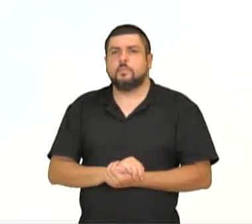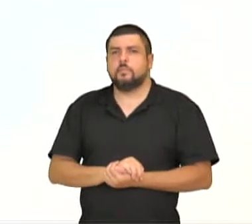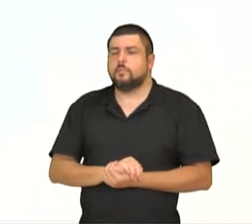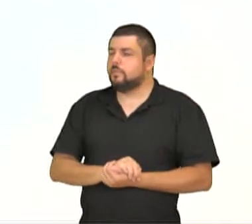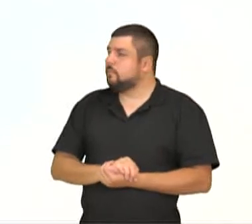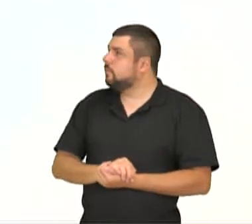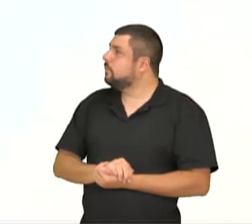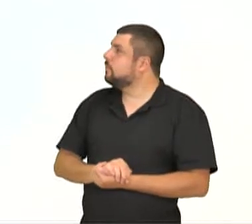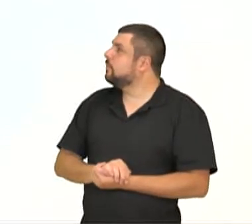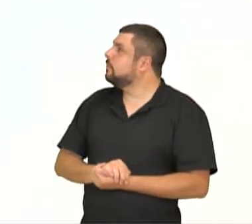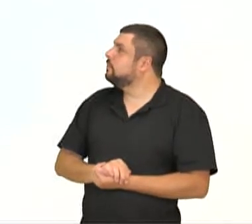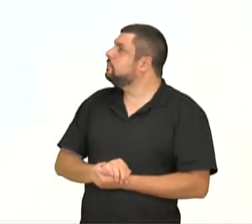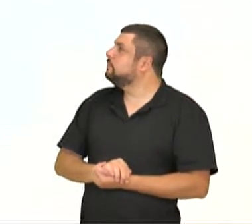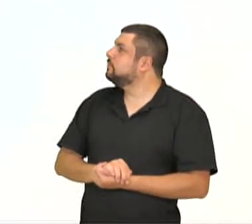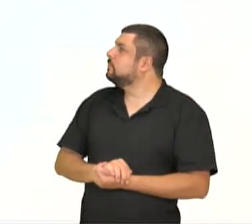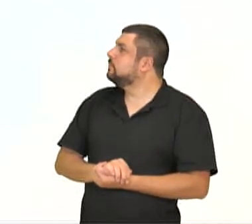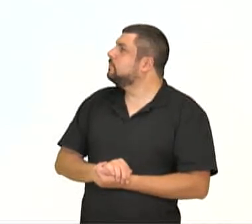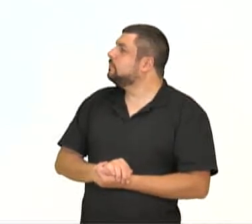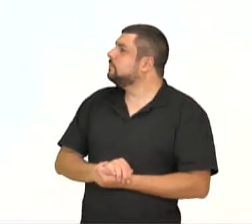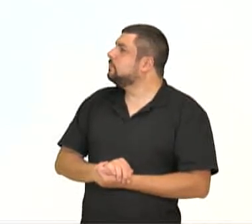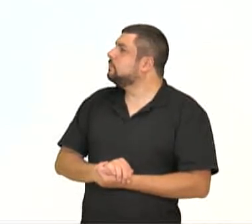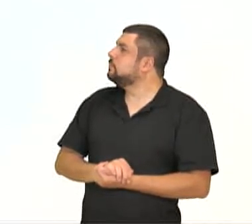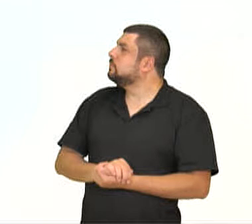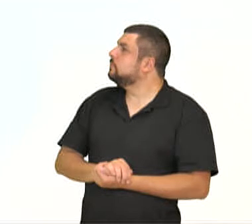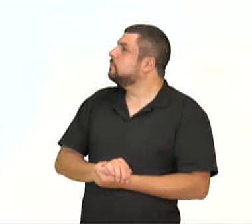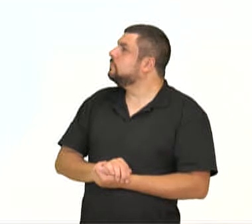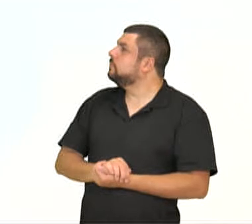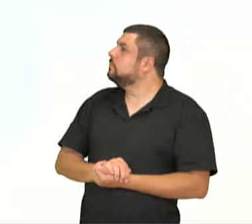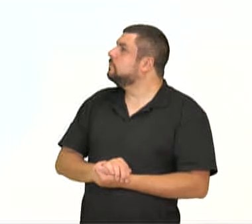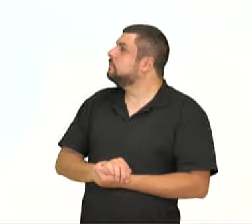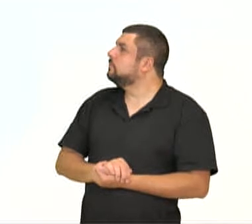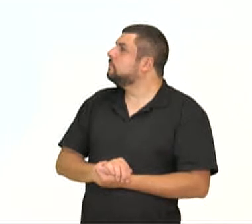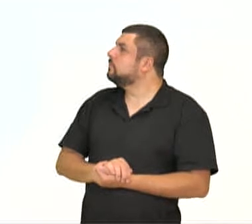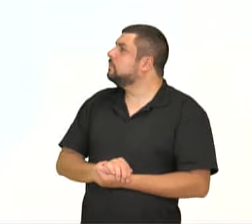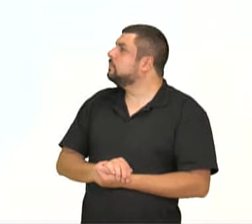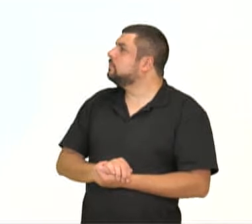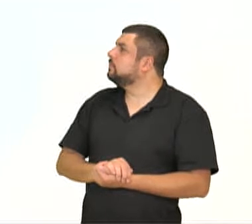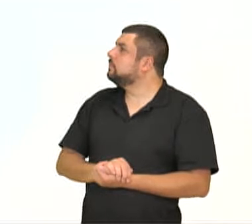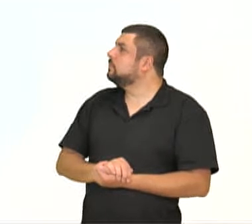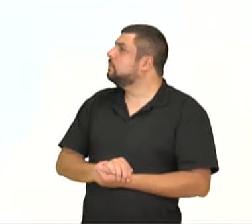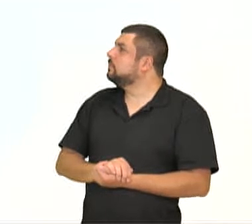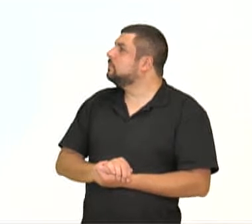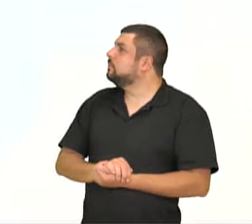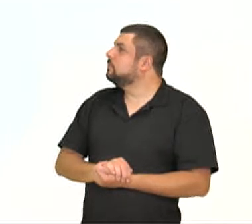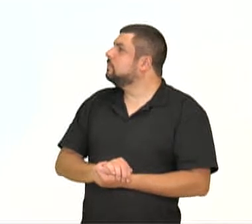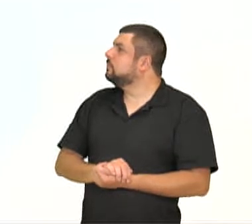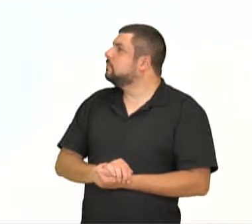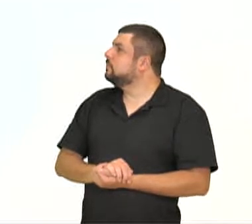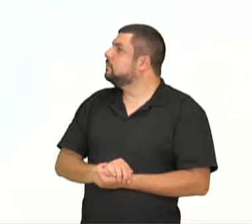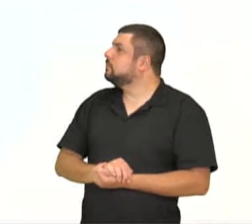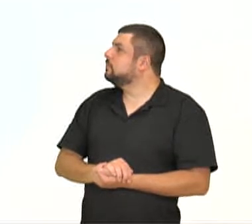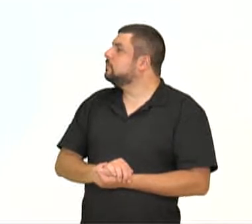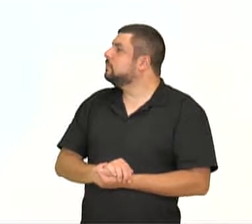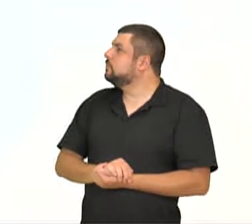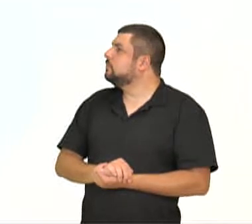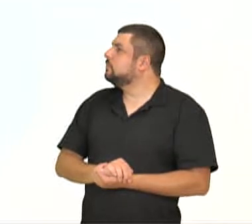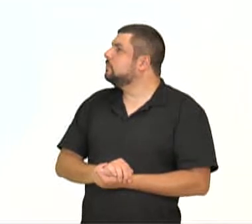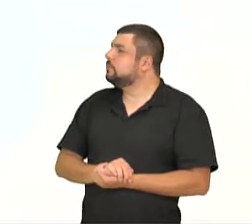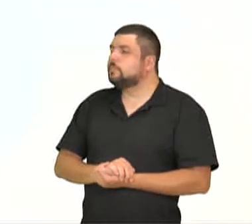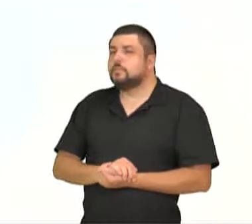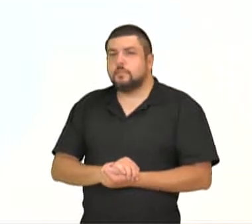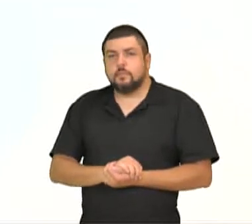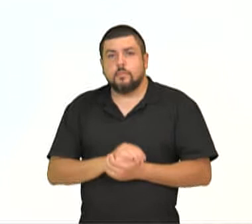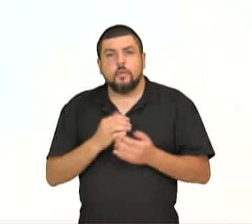para informar-nos sobre medicamentos, campanhas de saúde e temas ambientais. Informação